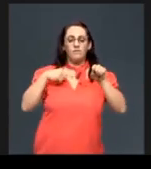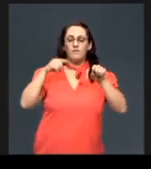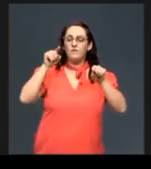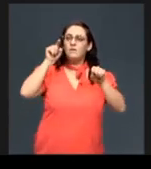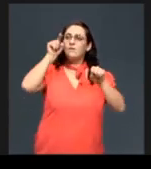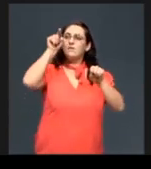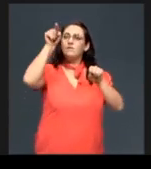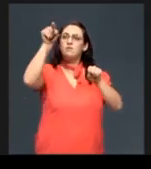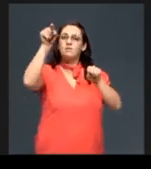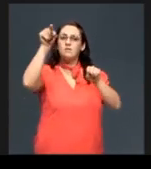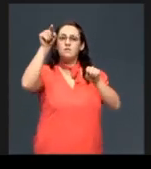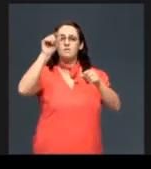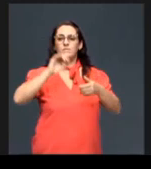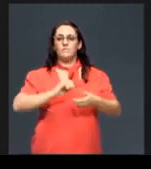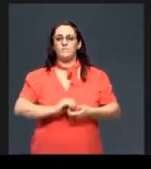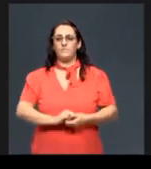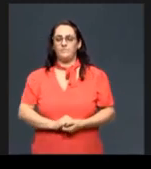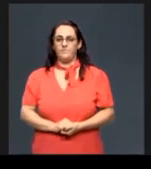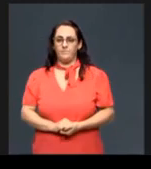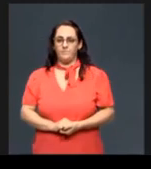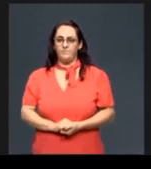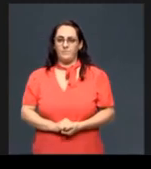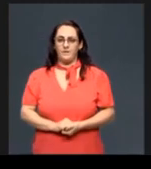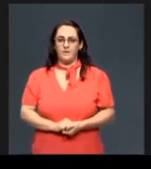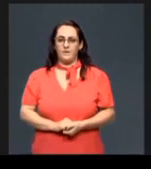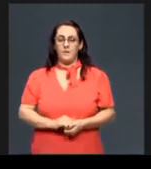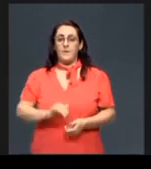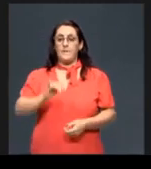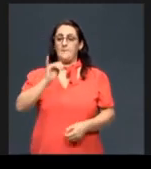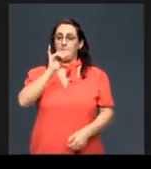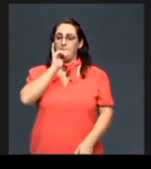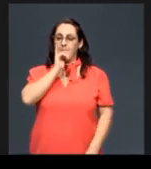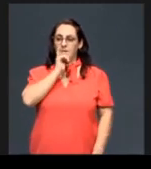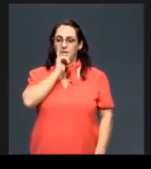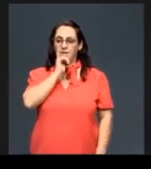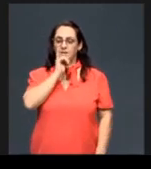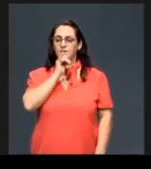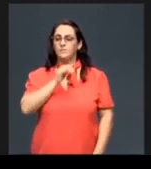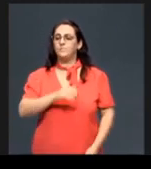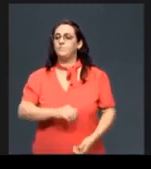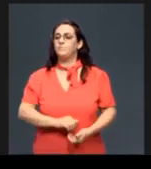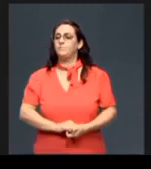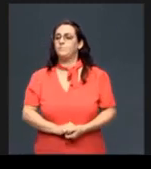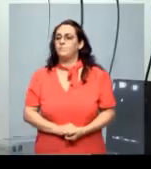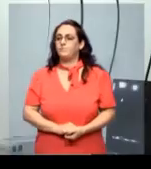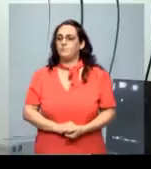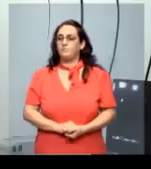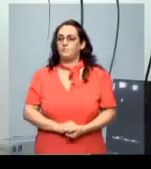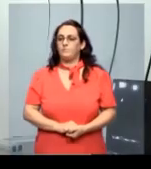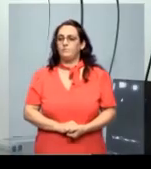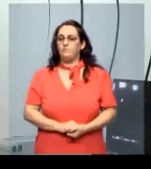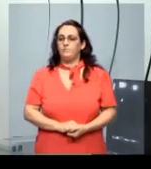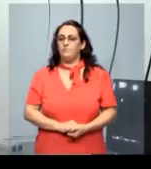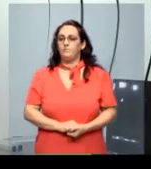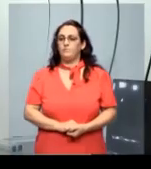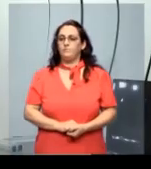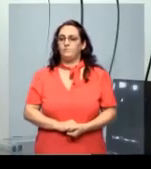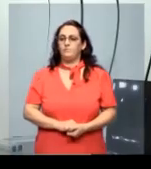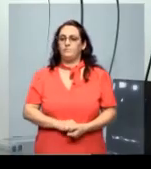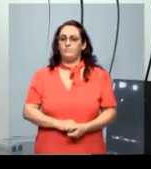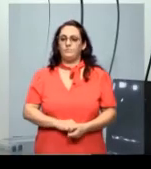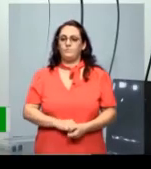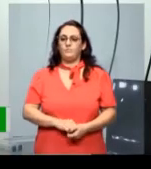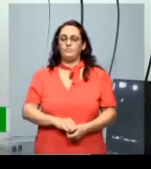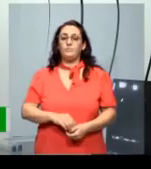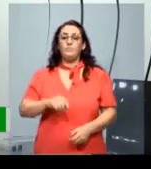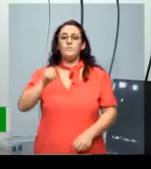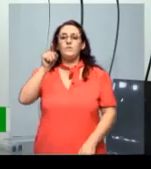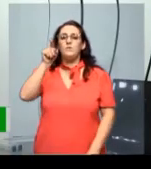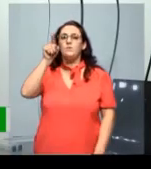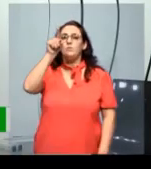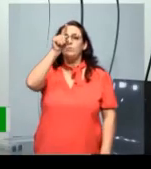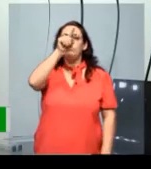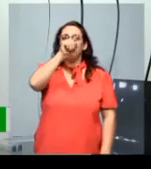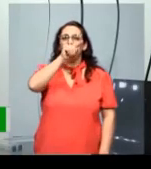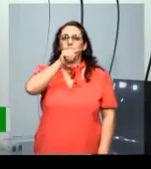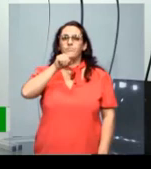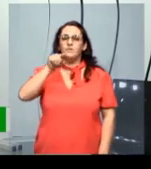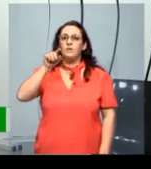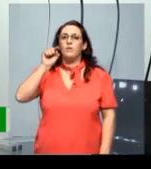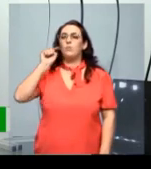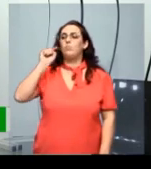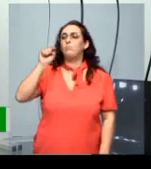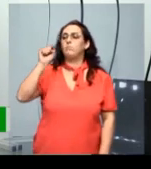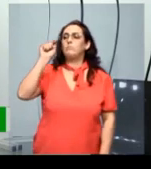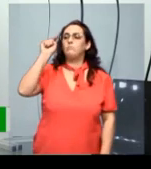Ok. Então, se eu tenho uma circunferência, não é? E marco 8 pontos,